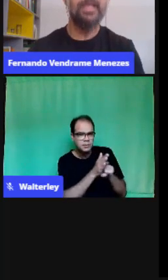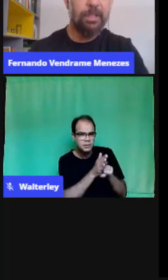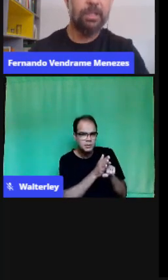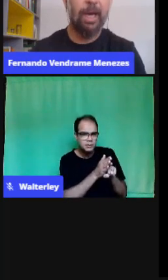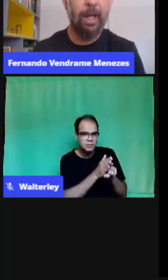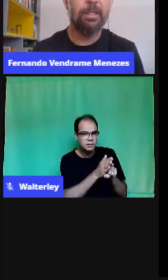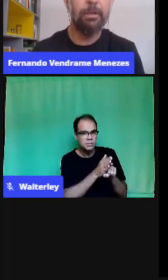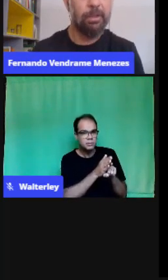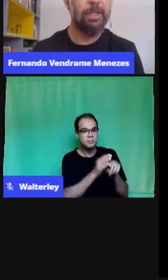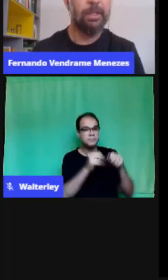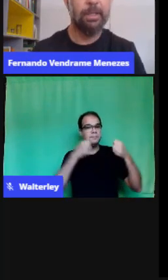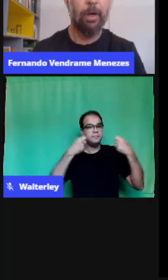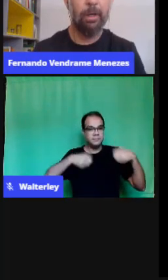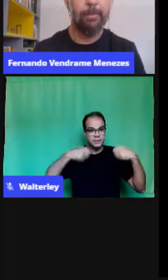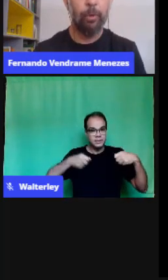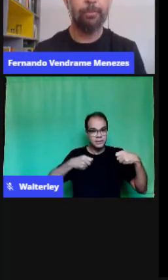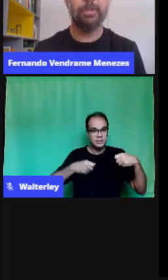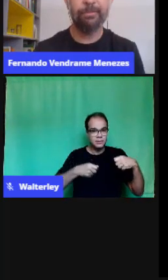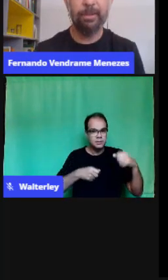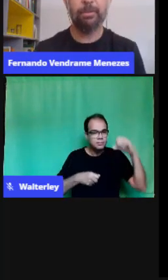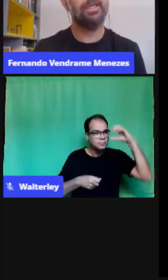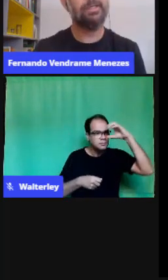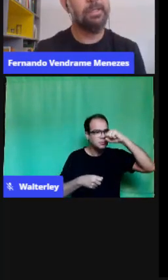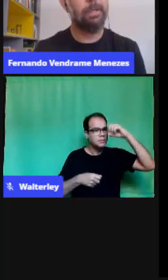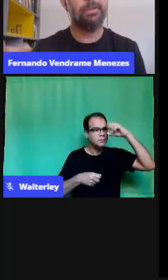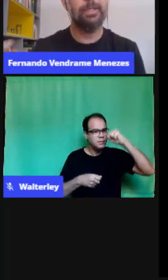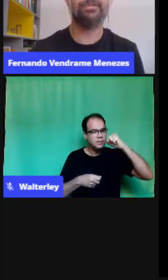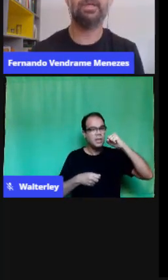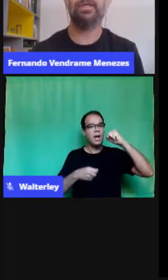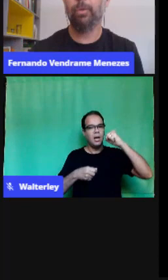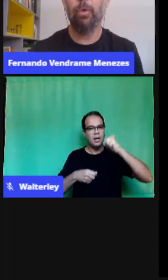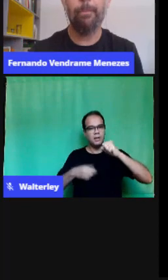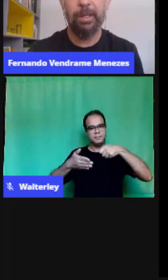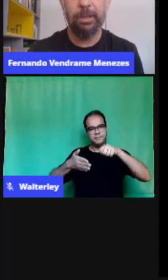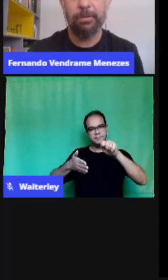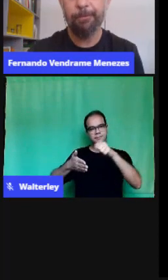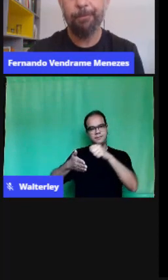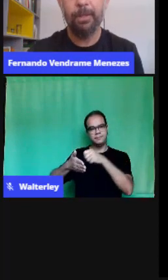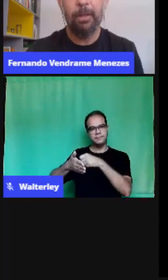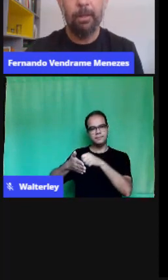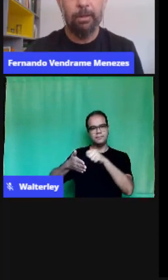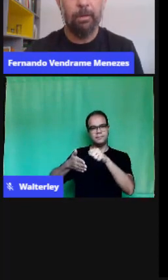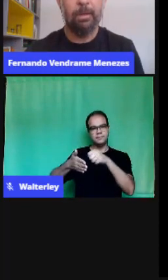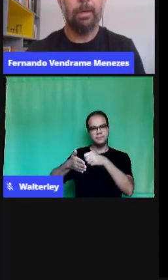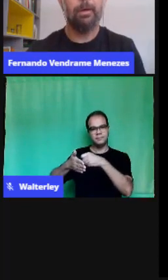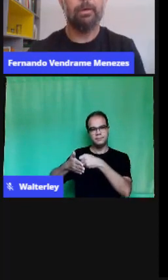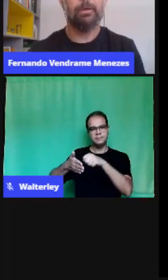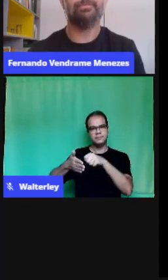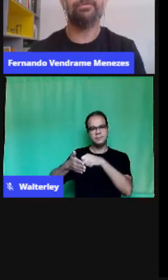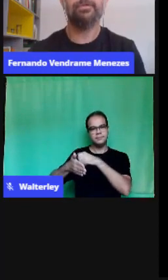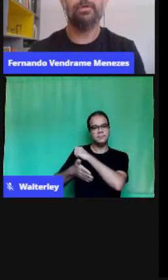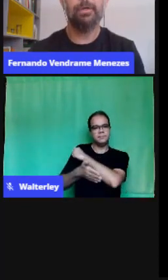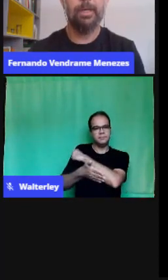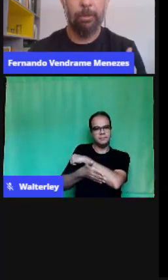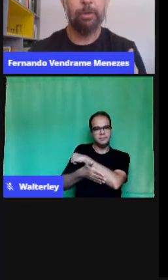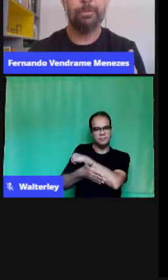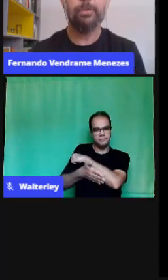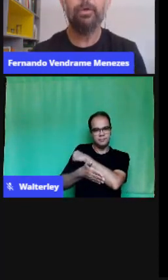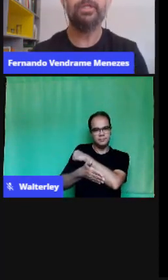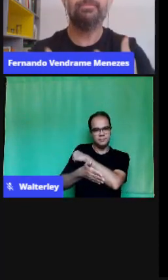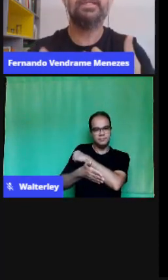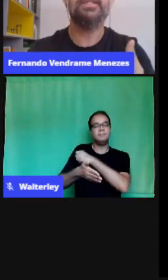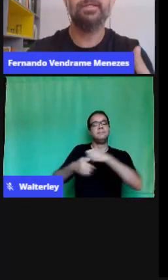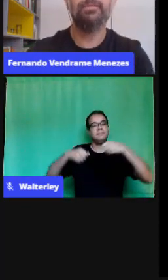também precisa registrar aquilo que ele está observando, analisando, identificando ou comparando. Então, o professor, né,